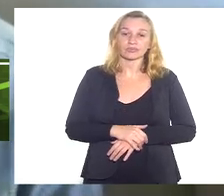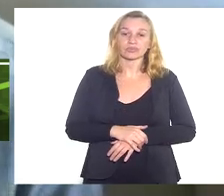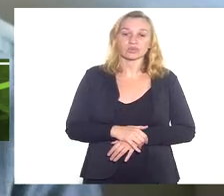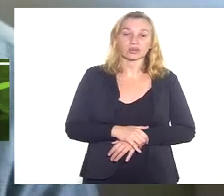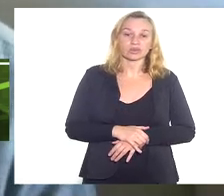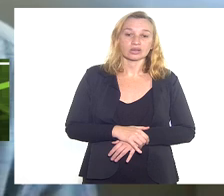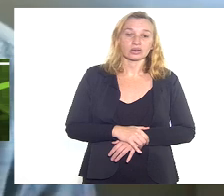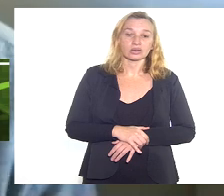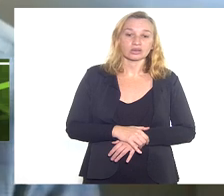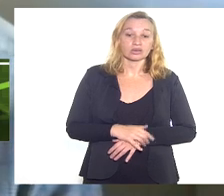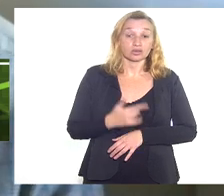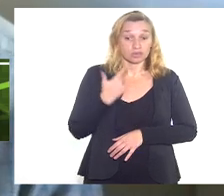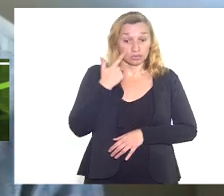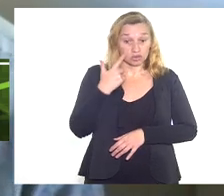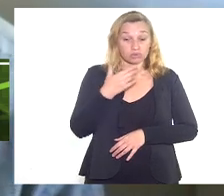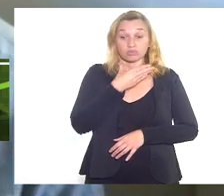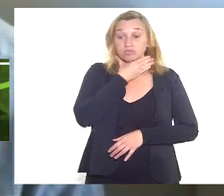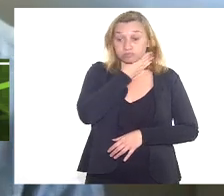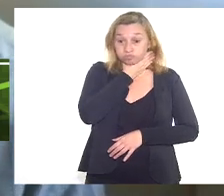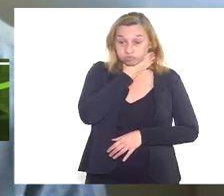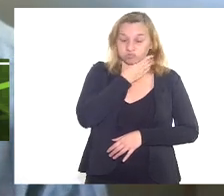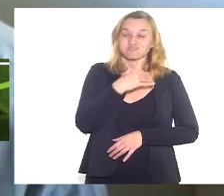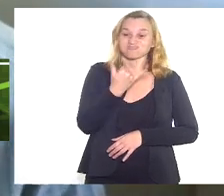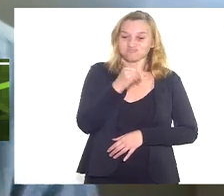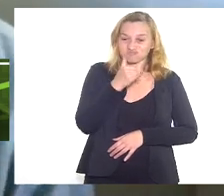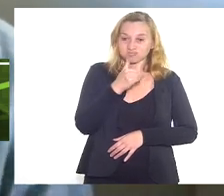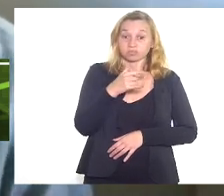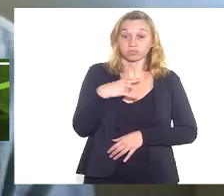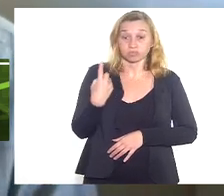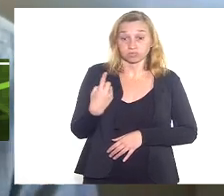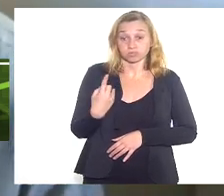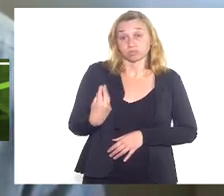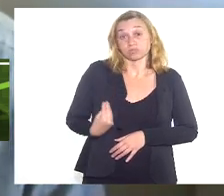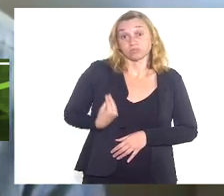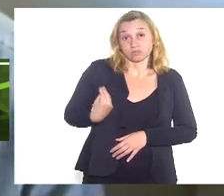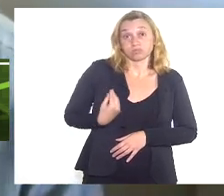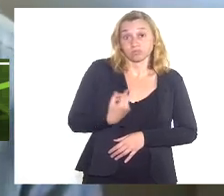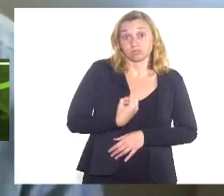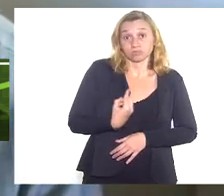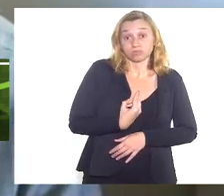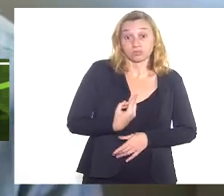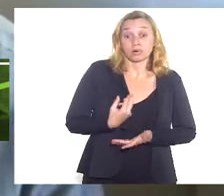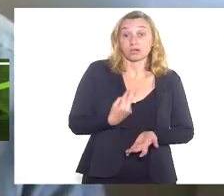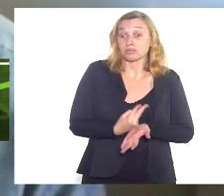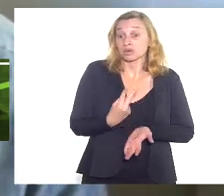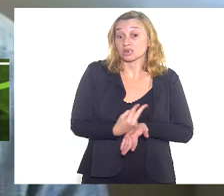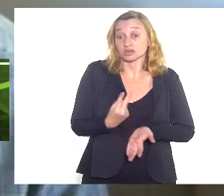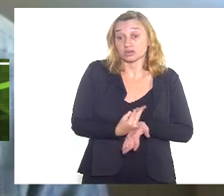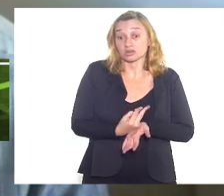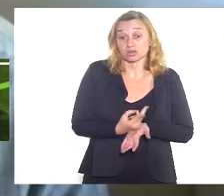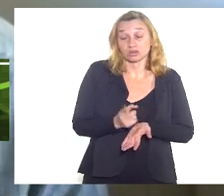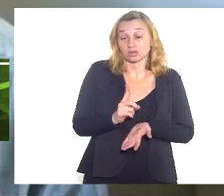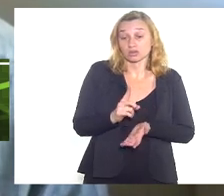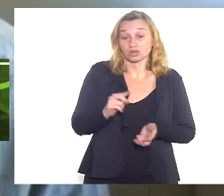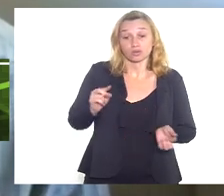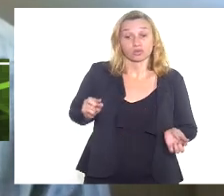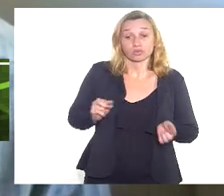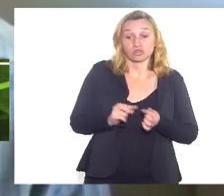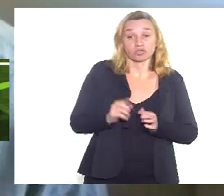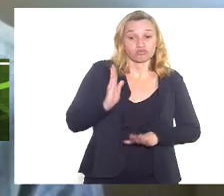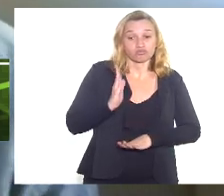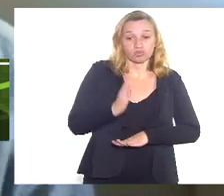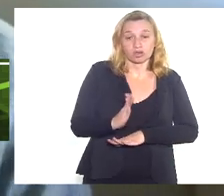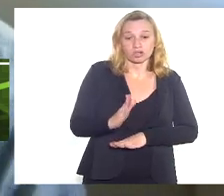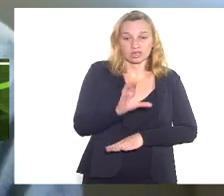visto a grande crise energética que nós estamos vivendo, mesmo não sendo objeto direto dessa CPI,